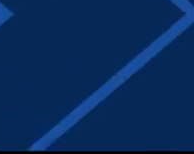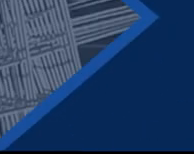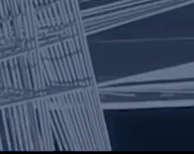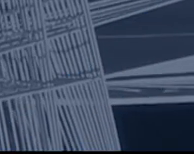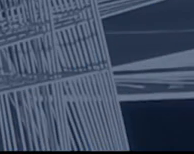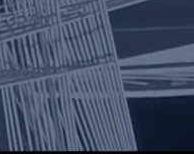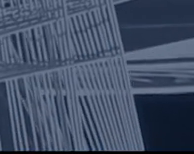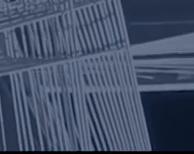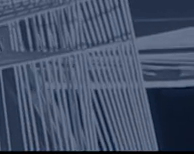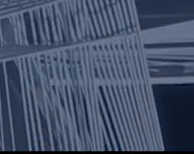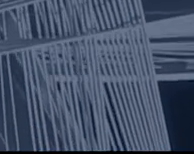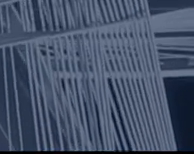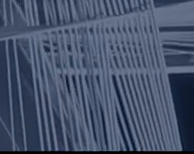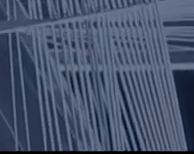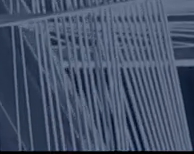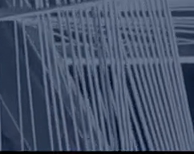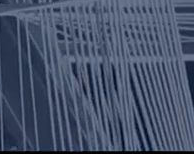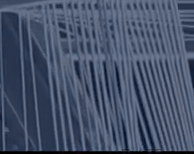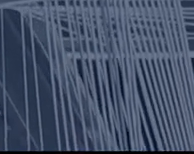E aí